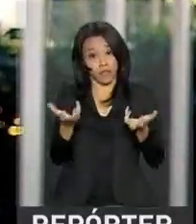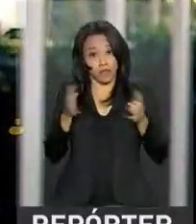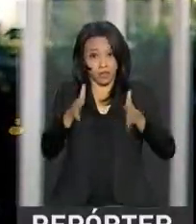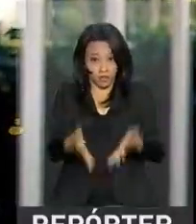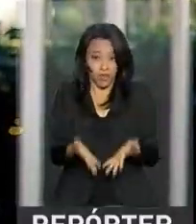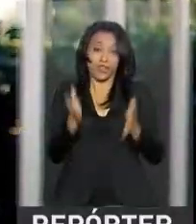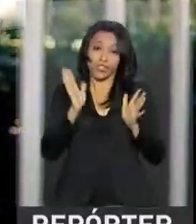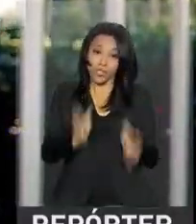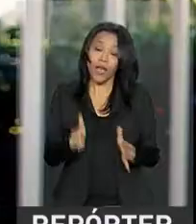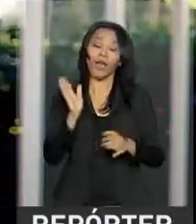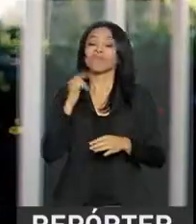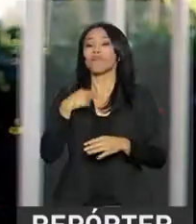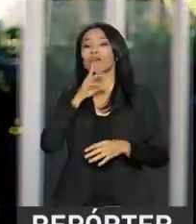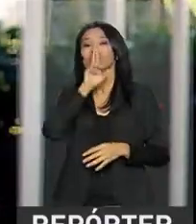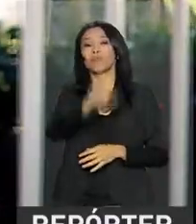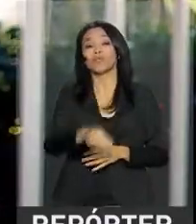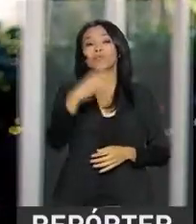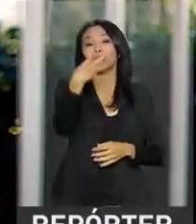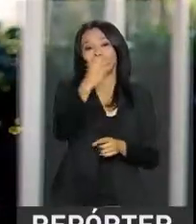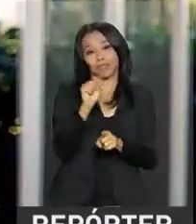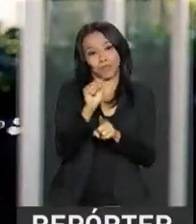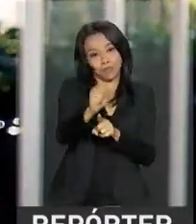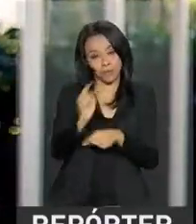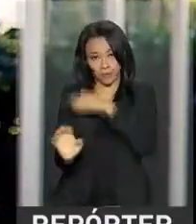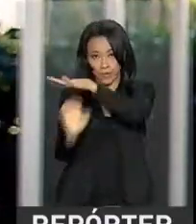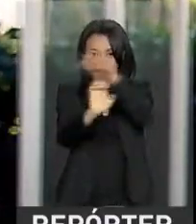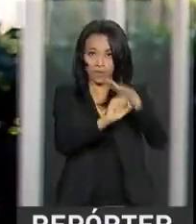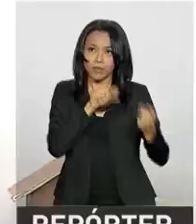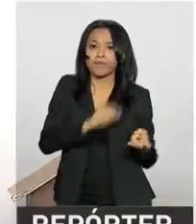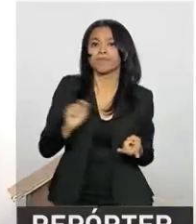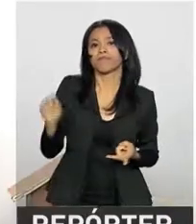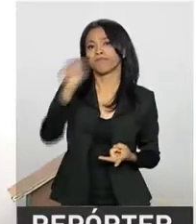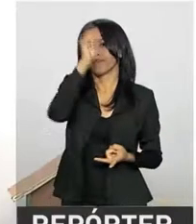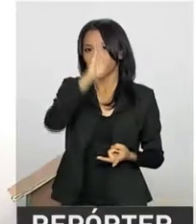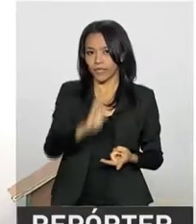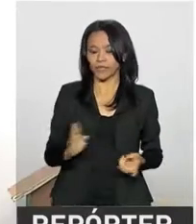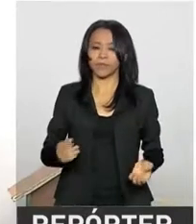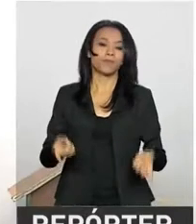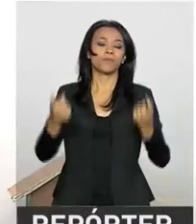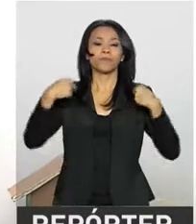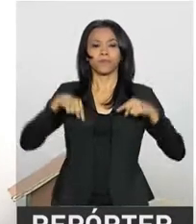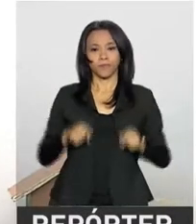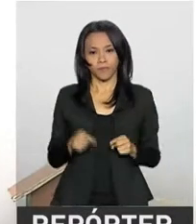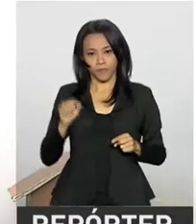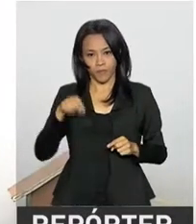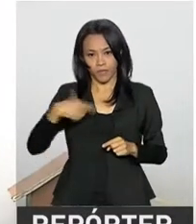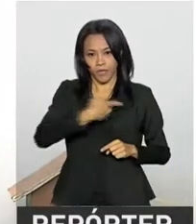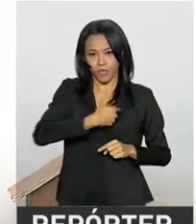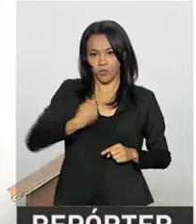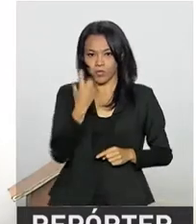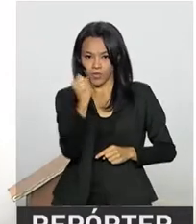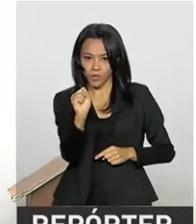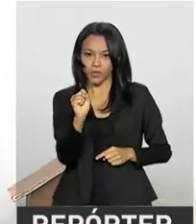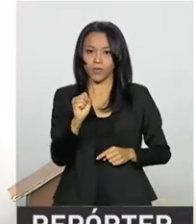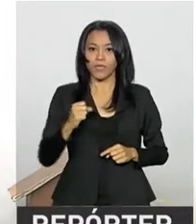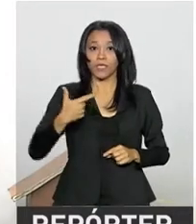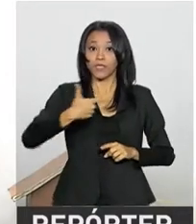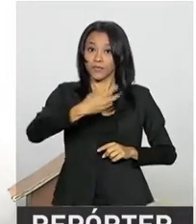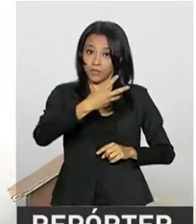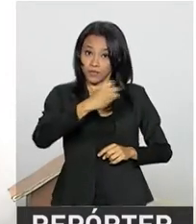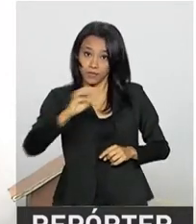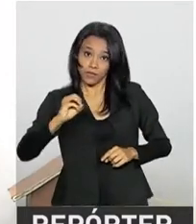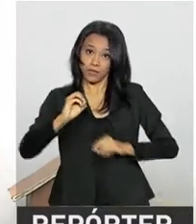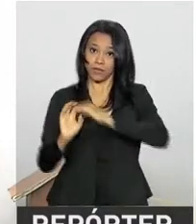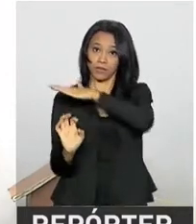atendeu 3 mil empresas de todas as regiões brasileiras ou em 2018 300 empresas serão atendidas em